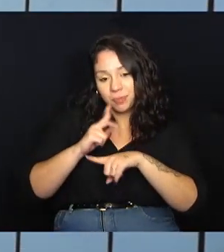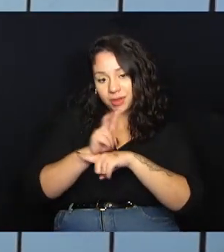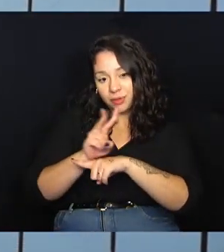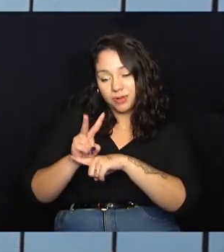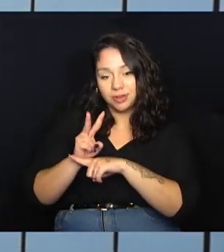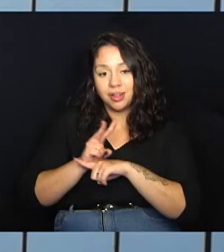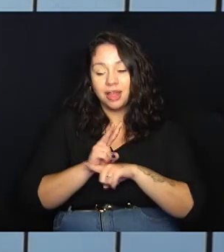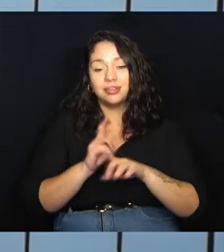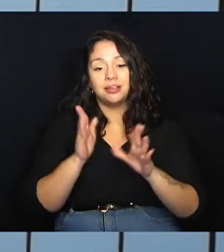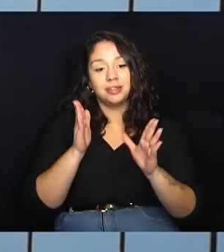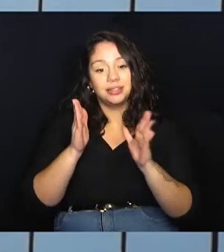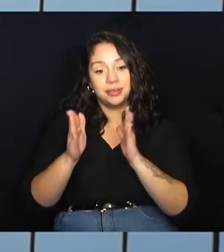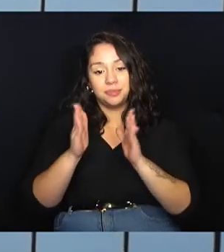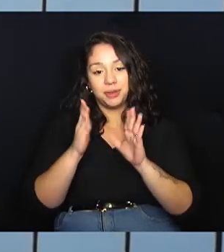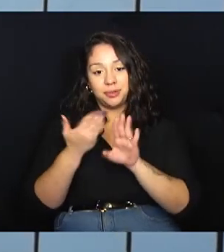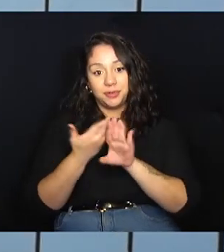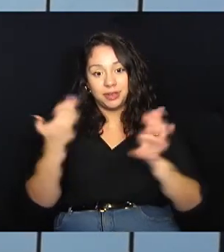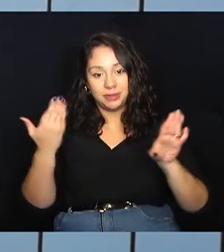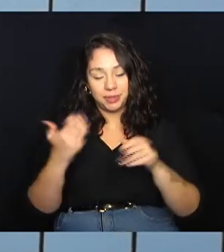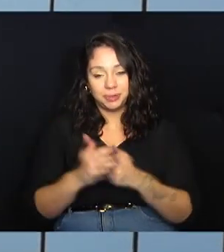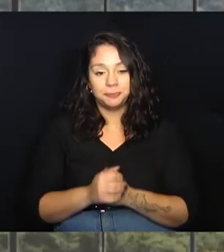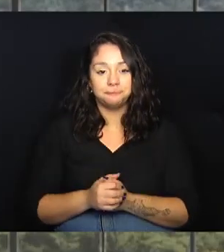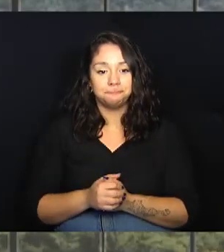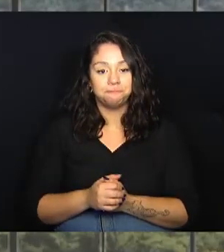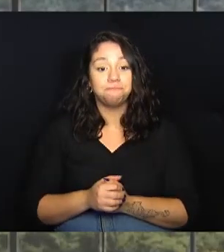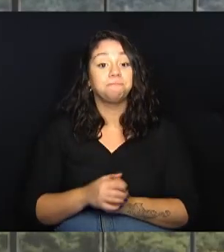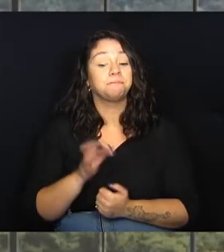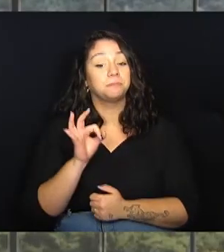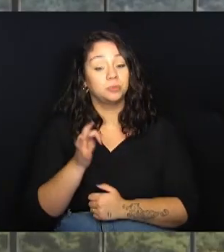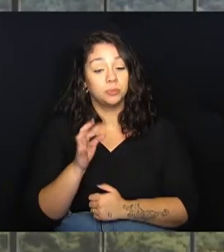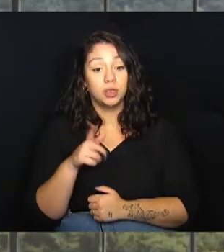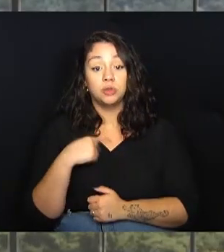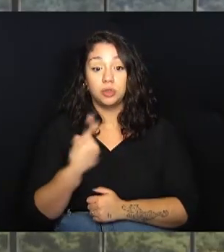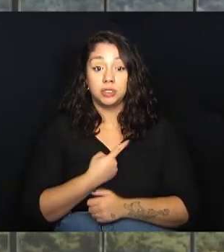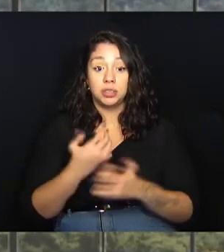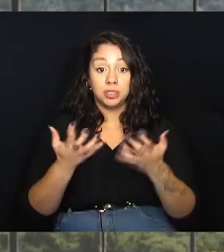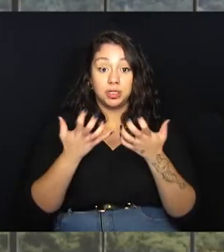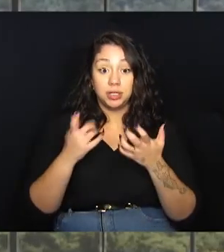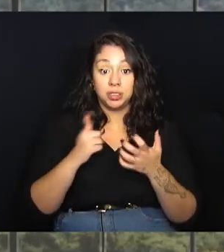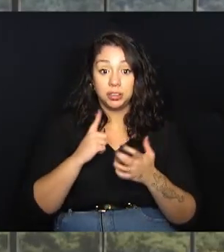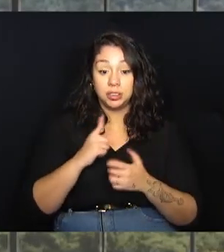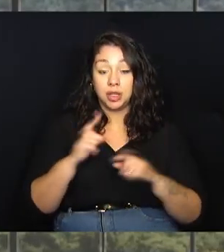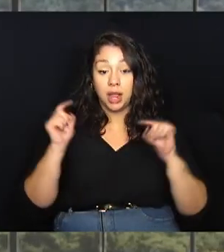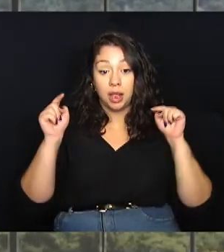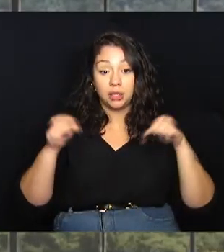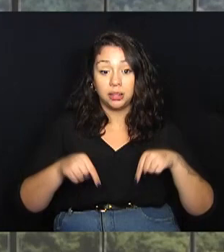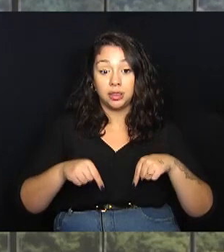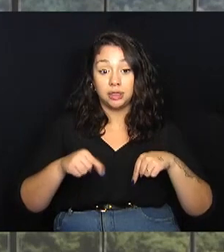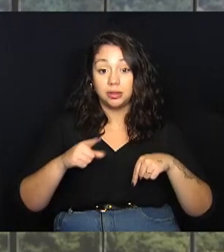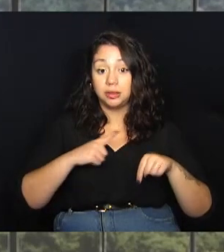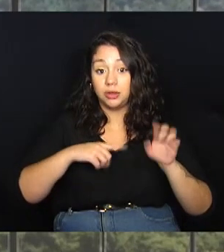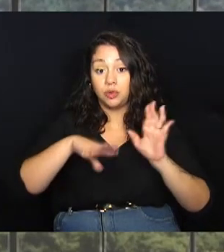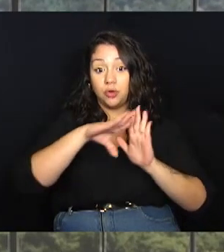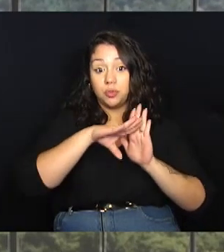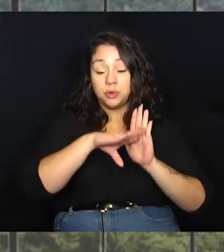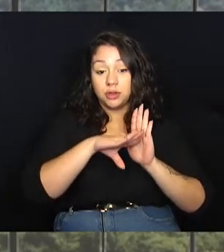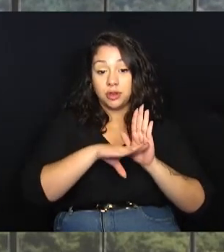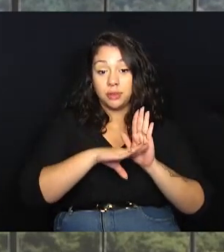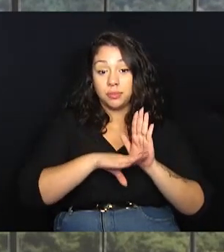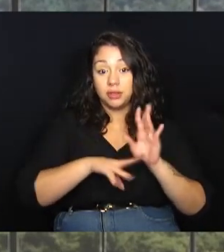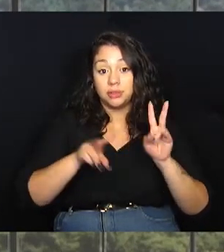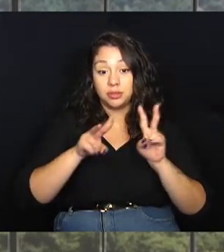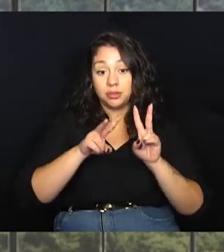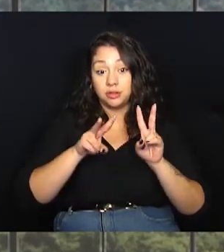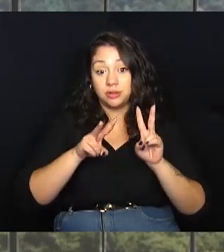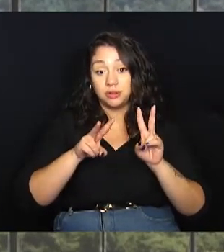de afastamento. A gente, claro que a gente gostaria de estar fazendo aqui um programa sobre isso, a